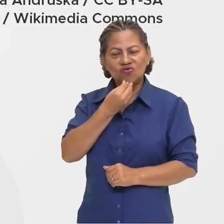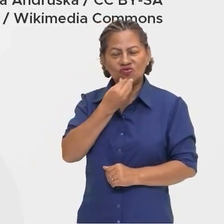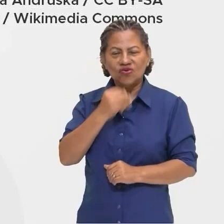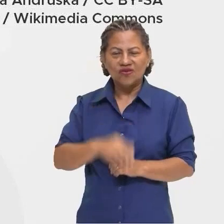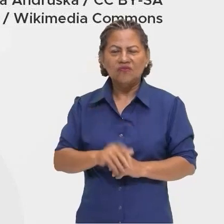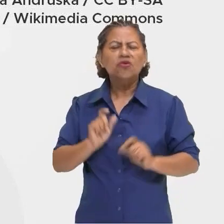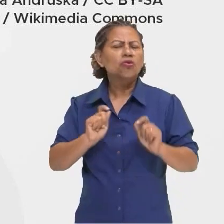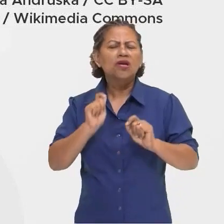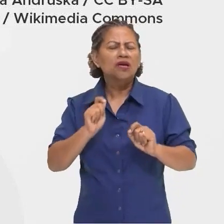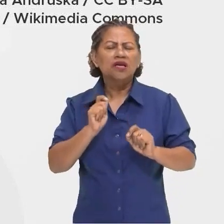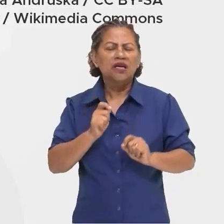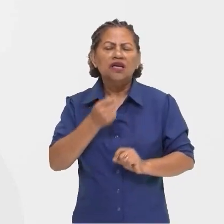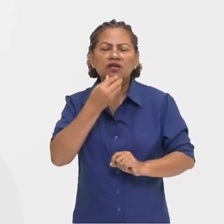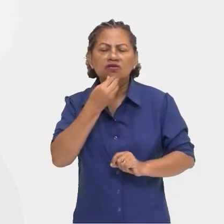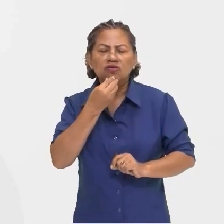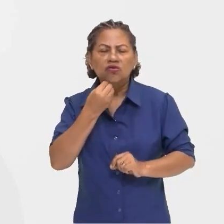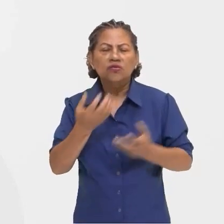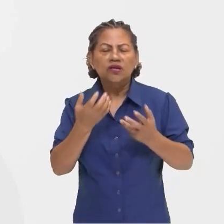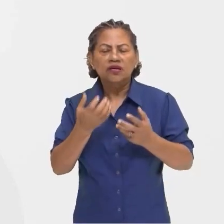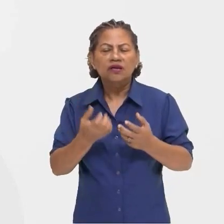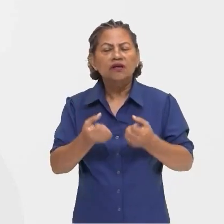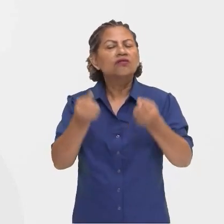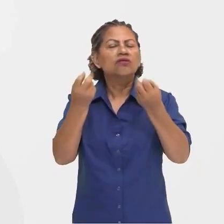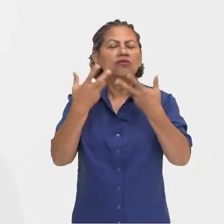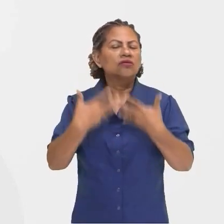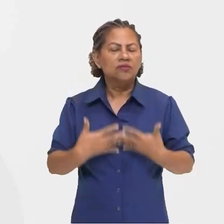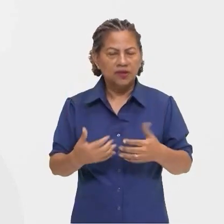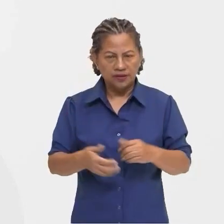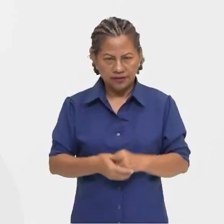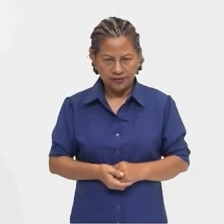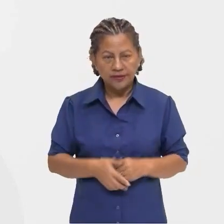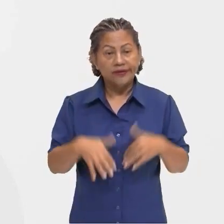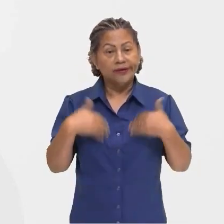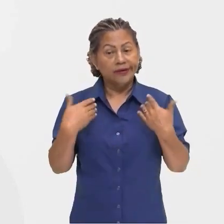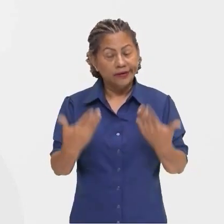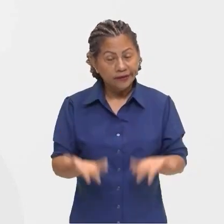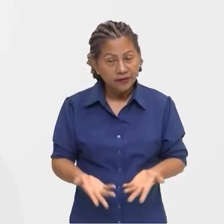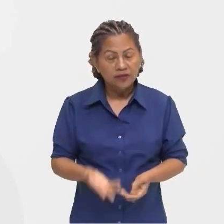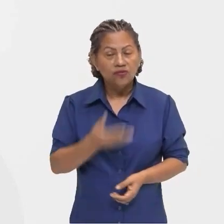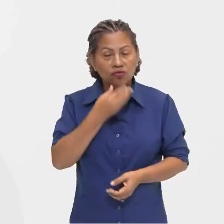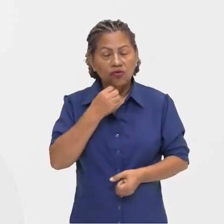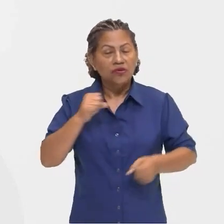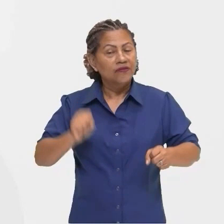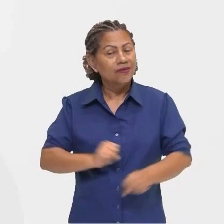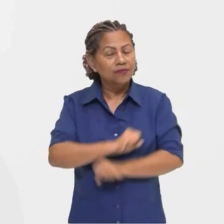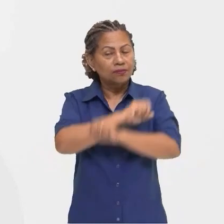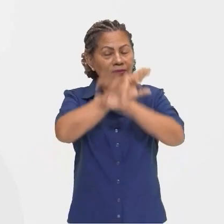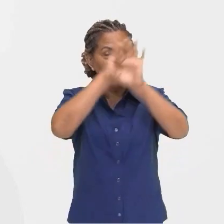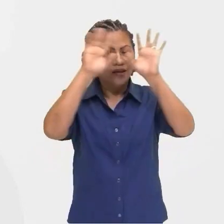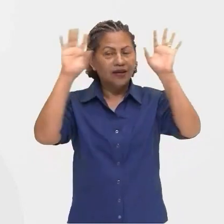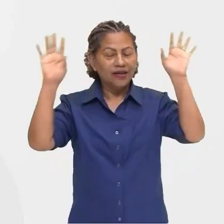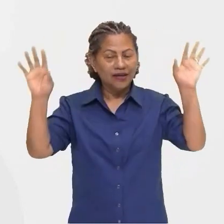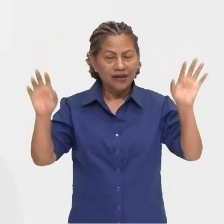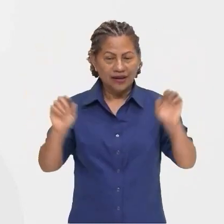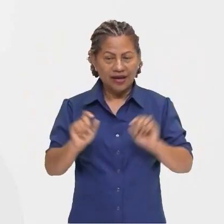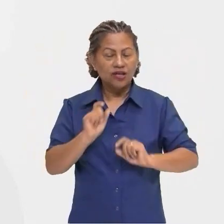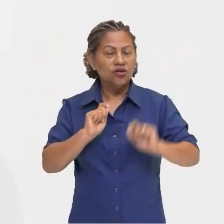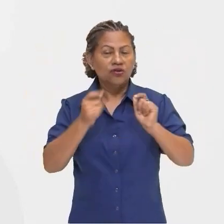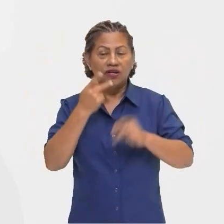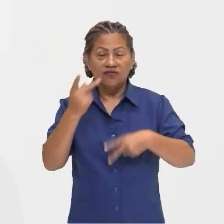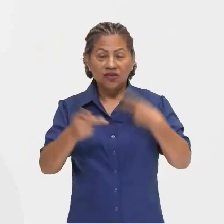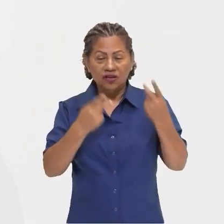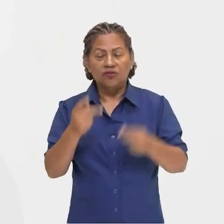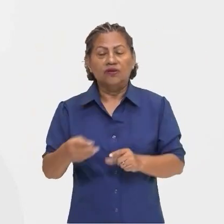que o Cury quer dizer com isso? O Cury elucida, ou seja, ele esclarece na sua fala que as